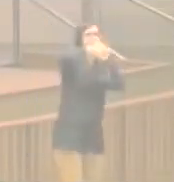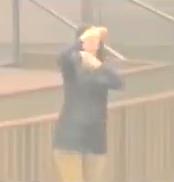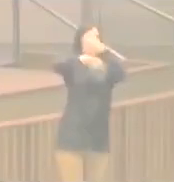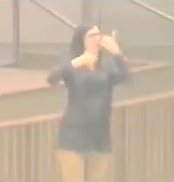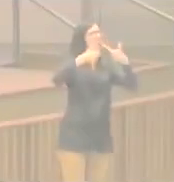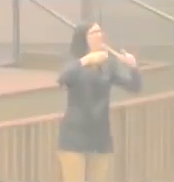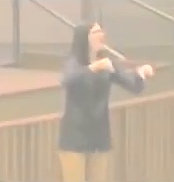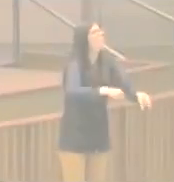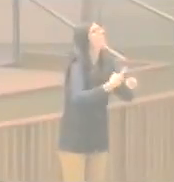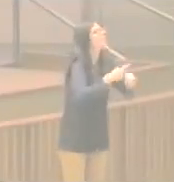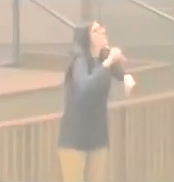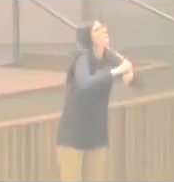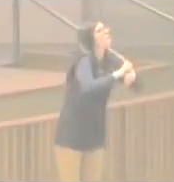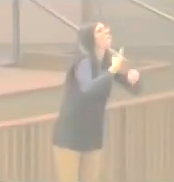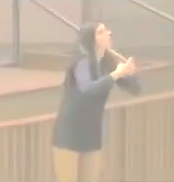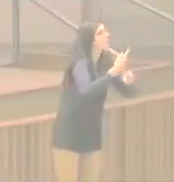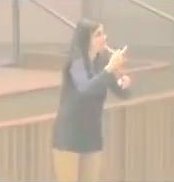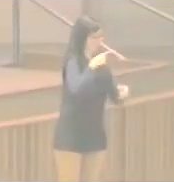por causa da corrupção.